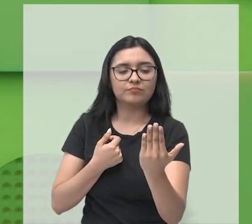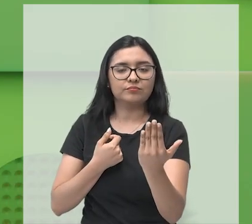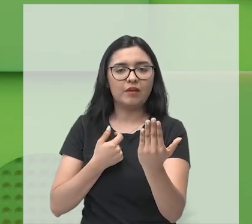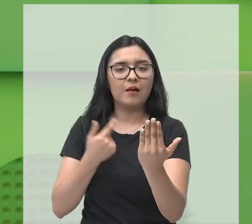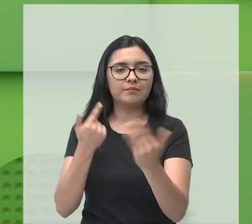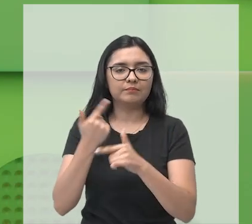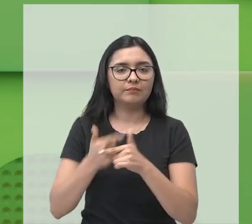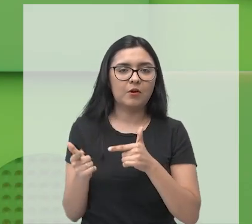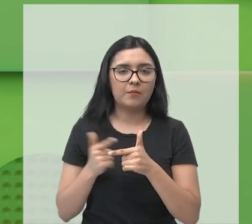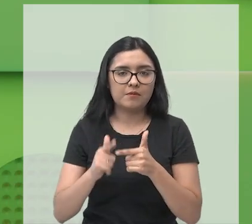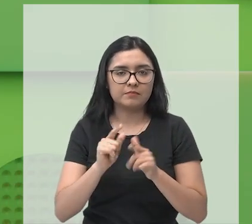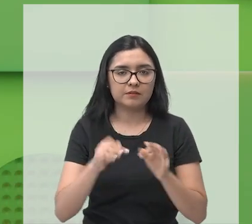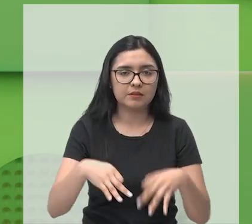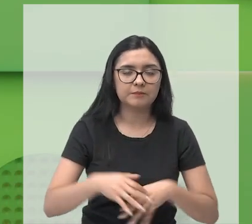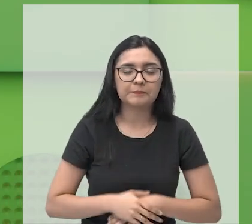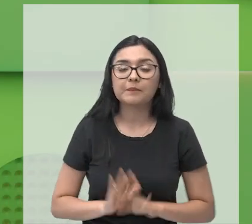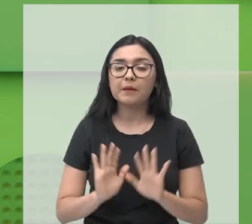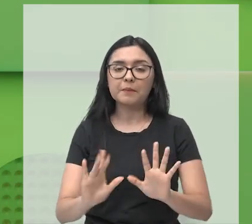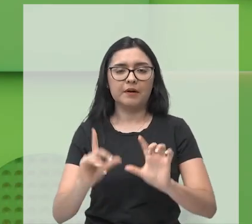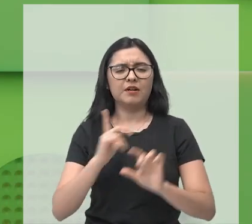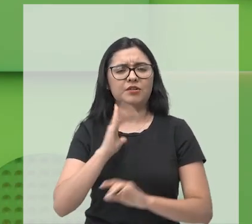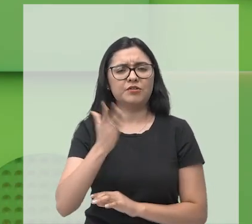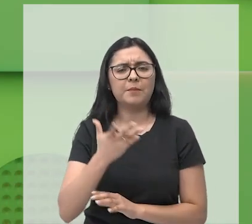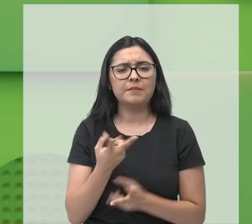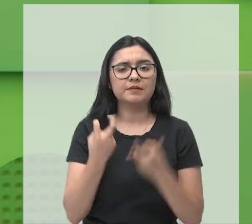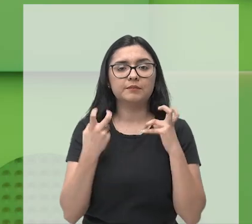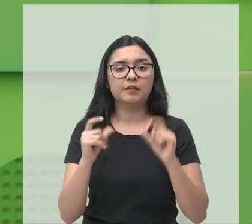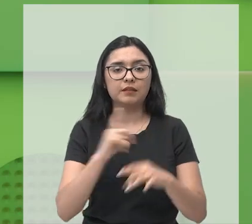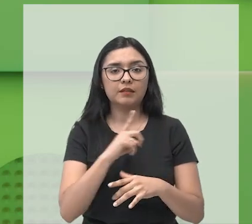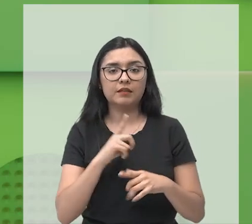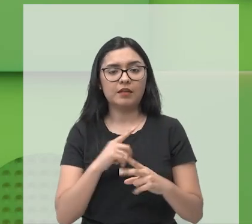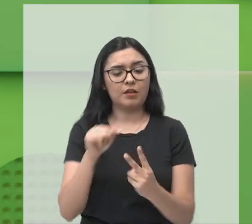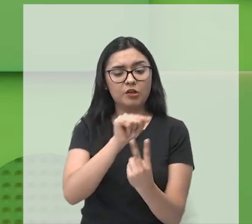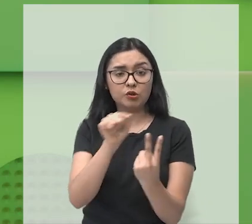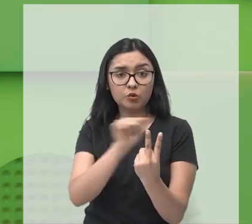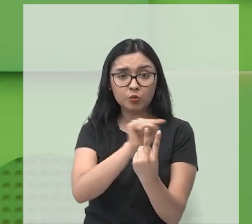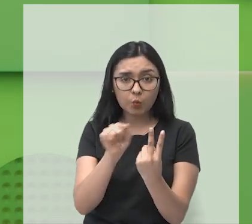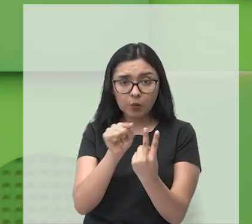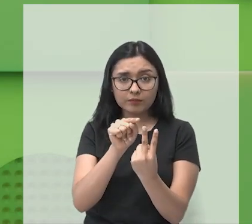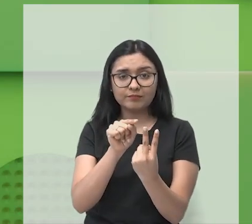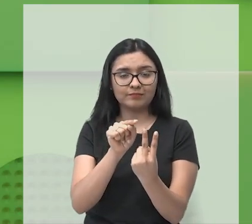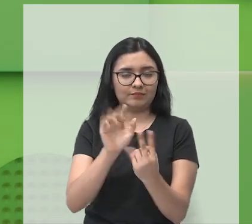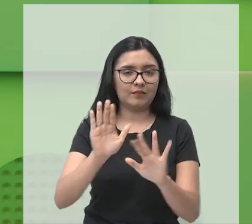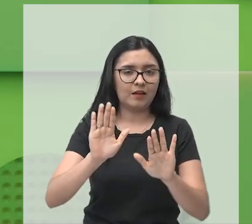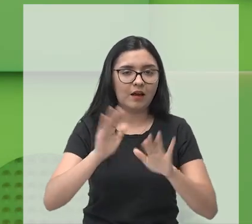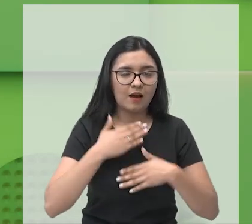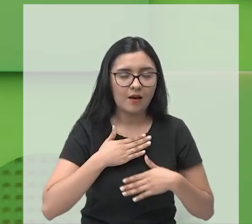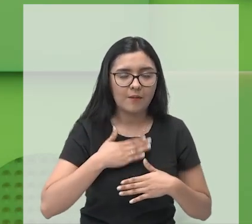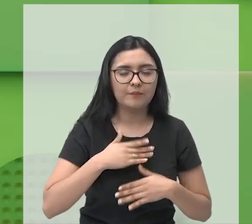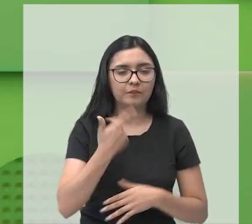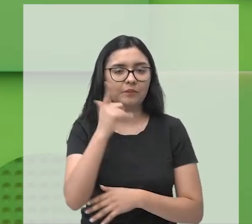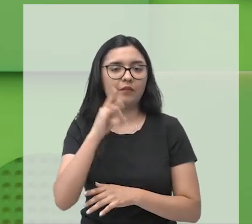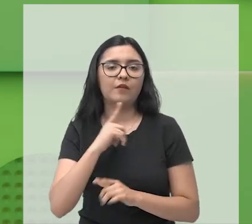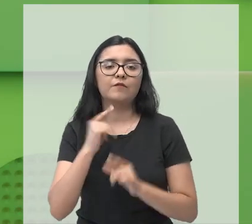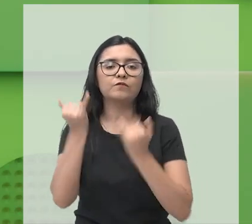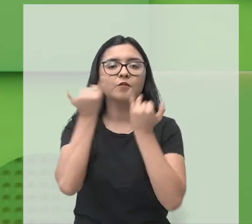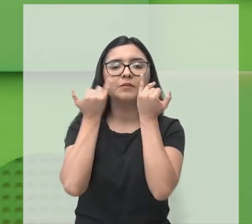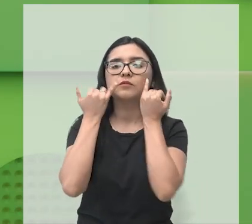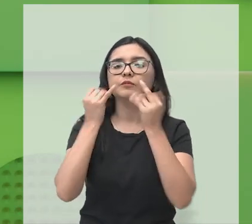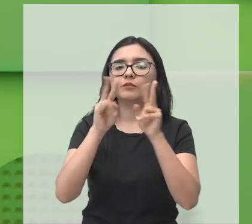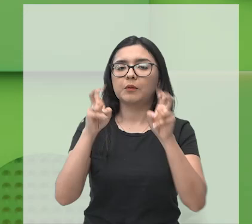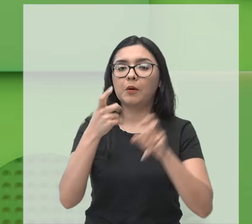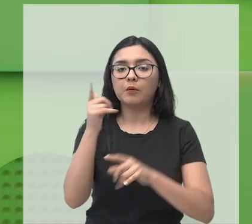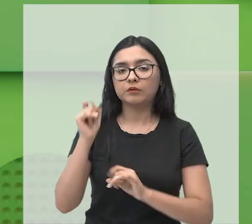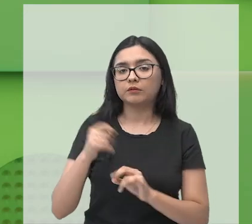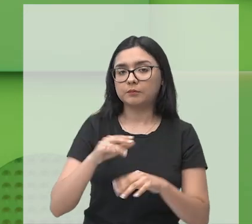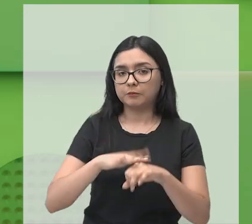tipo de problema. Ah, professora, mas eu já observei que tem as duas situações. Calma aí que tem mais informação sobre